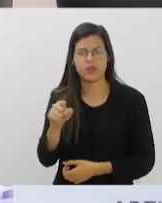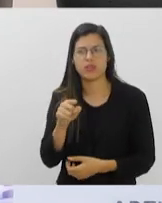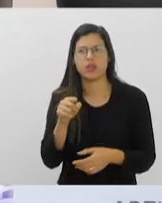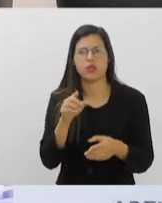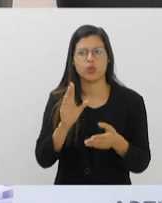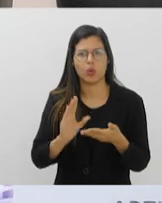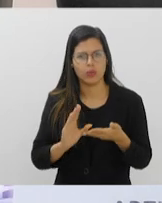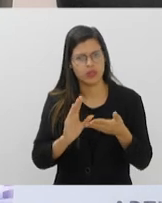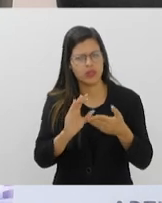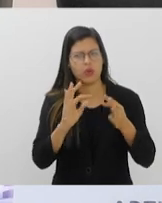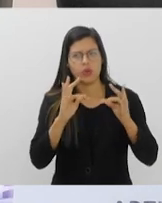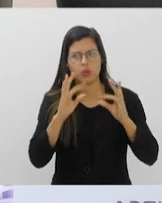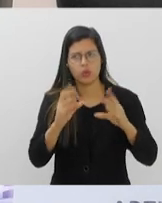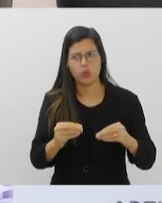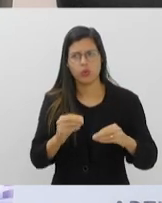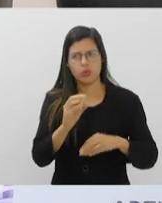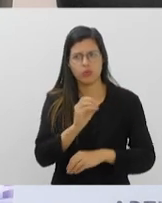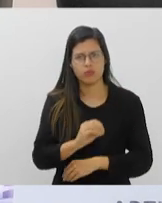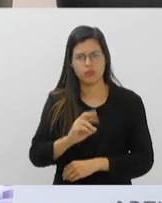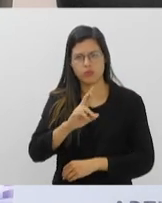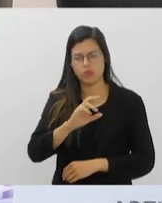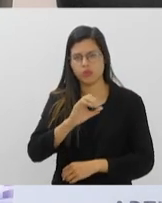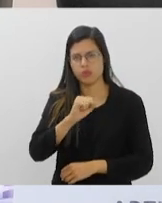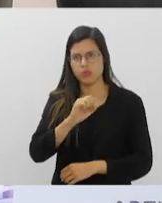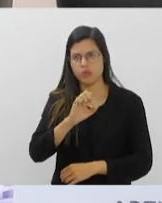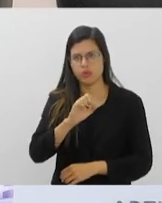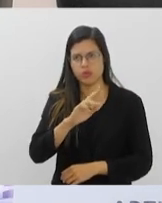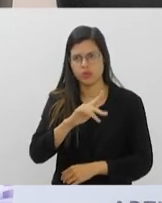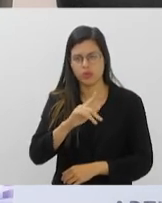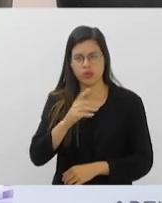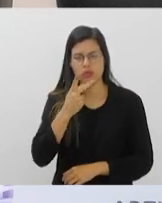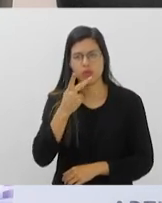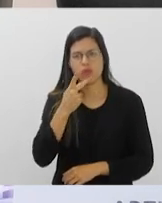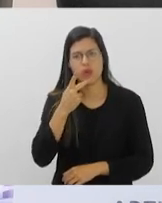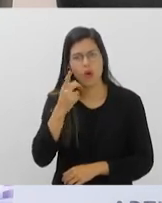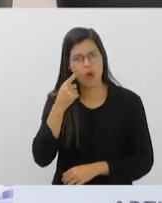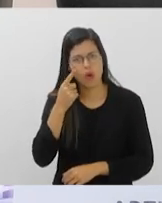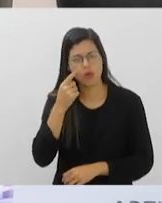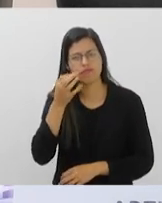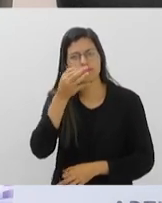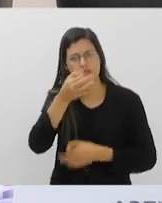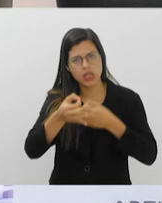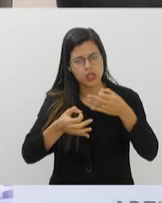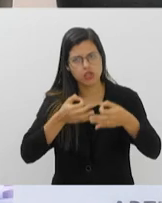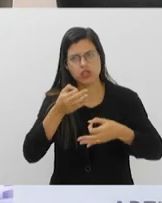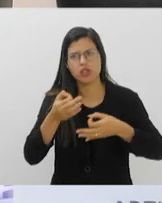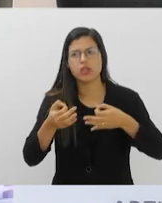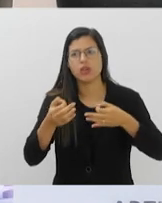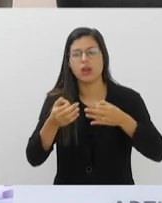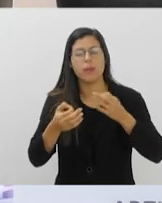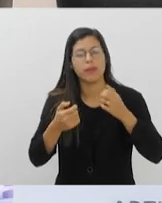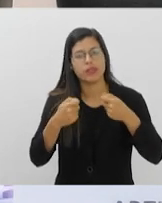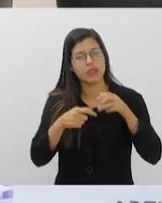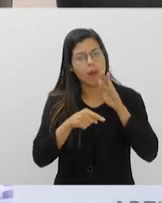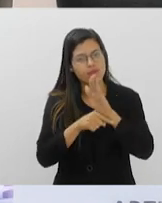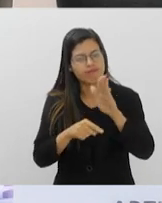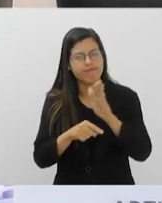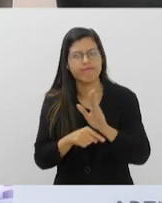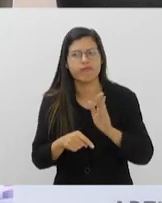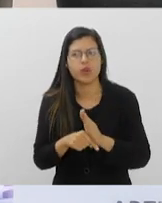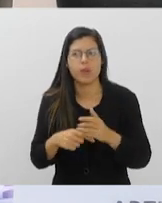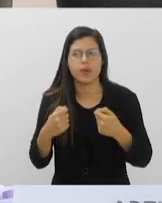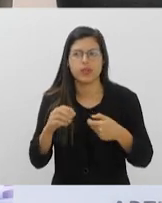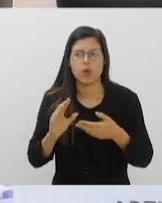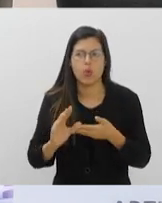conselhos e quando o Dr Sérgio fala olha critica fala É no sentido de cooperar de ajudar porque a gente precisa fazer os conselhos